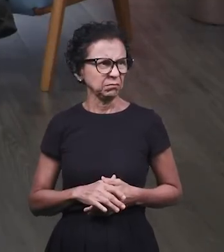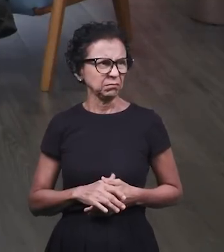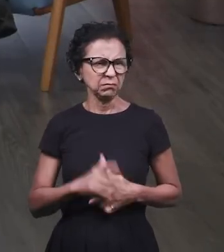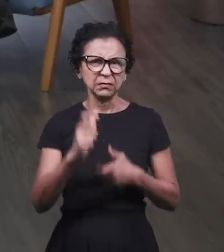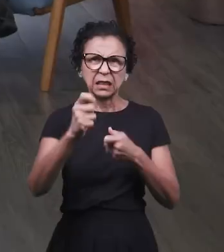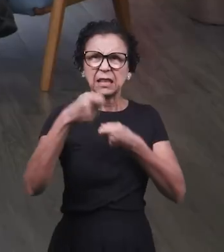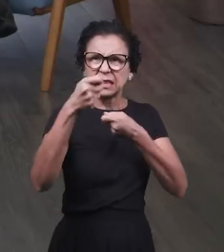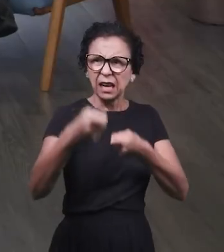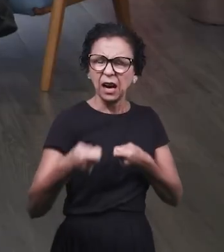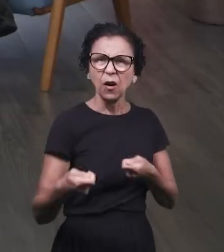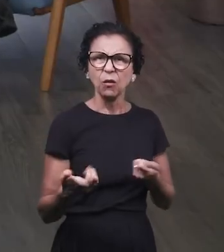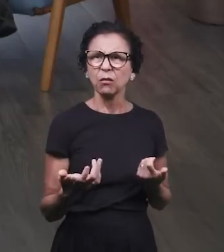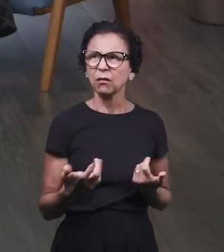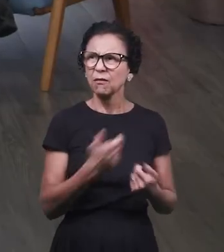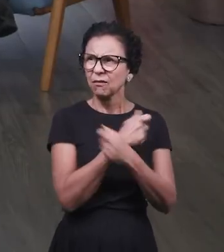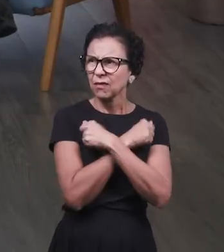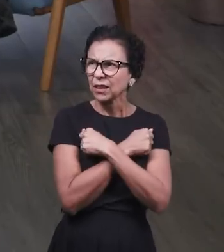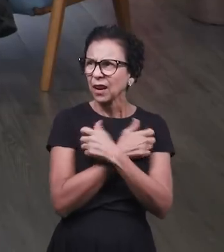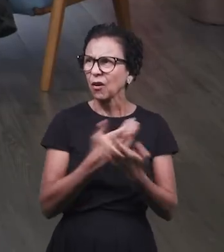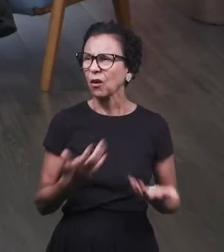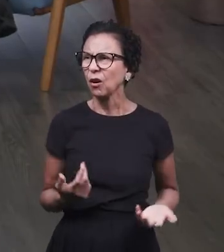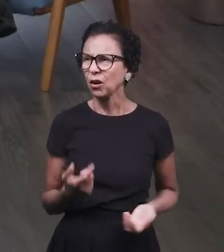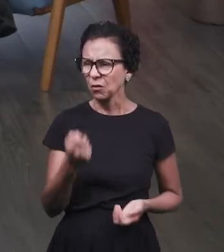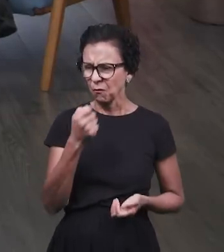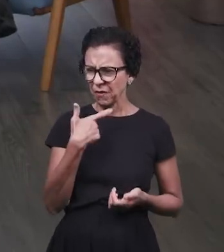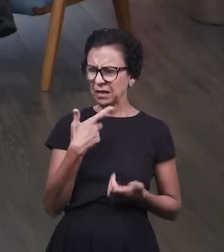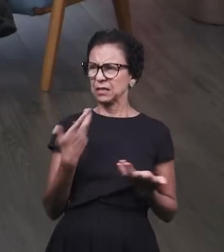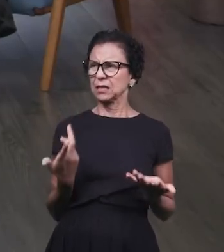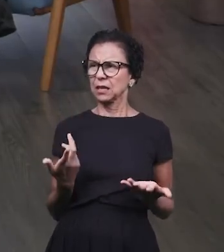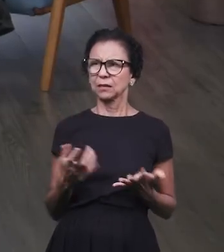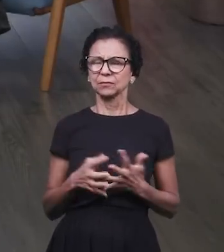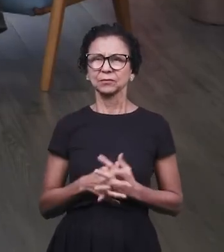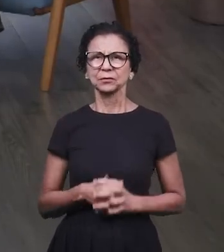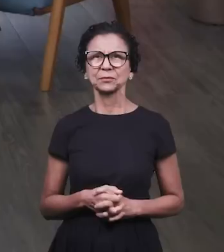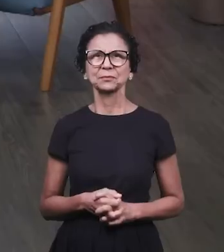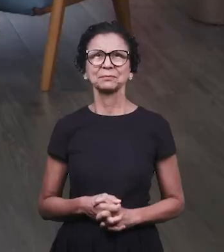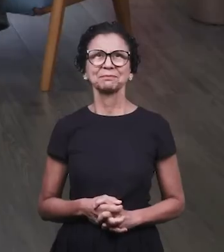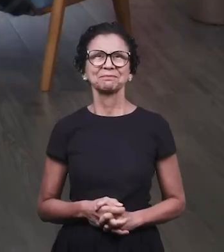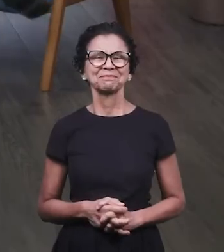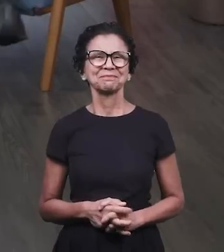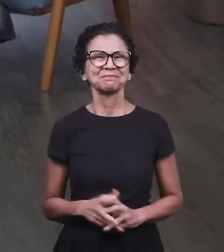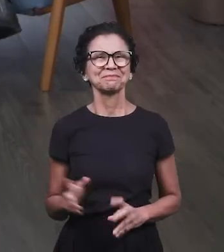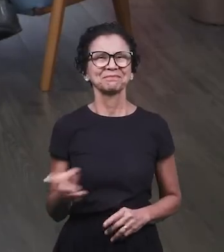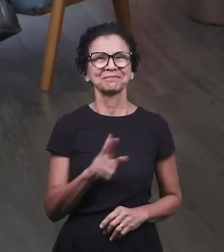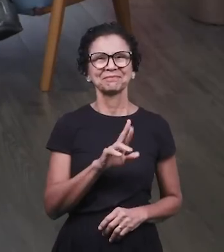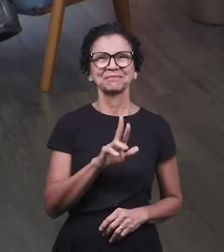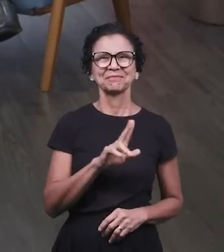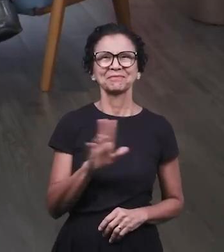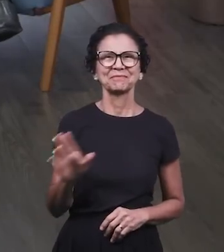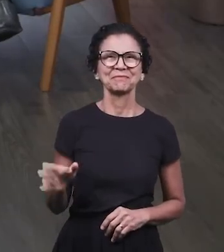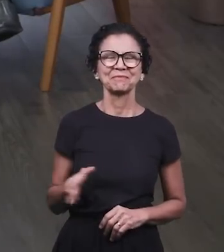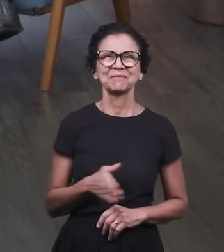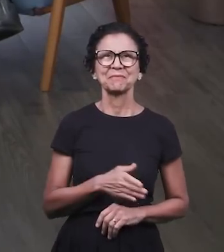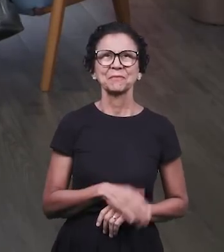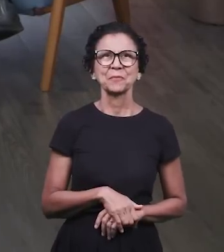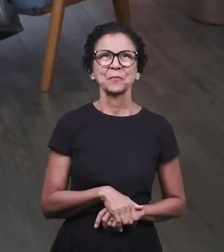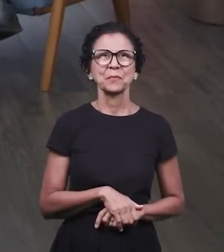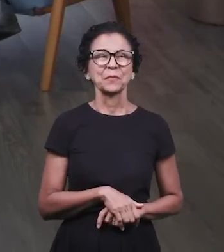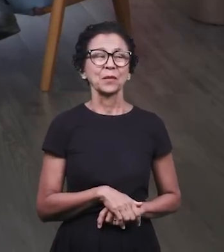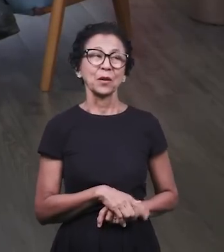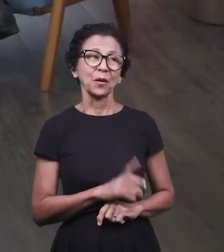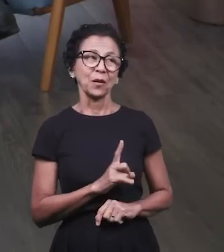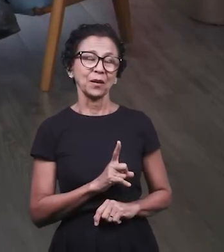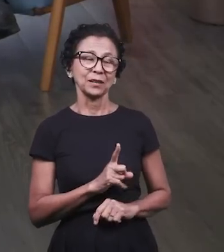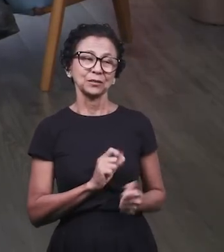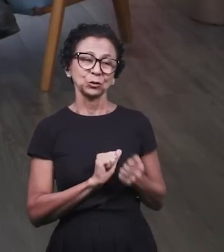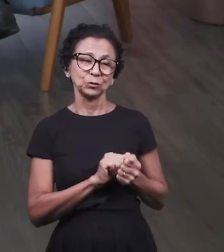um elogio. Né? Como é que é? Fale aí. Não, vamos deixar o professor aqui discorrer. Vamos